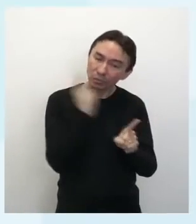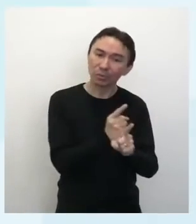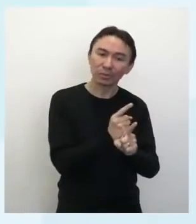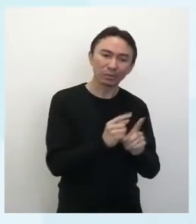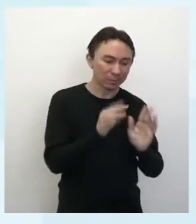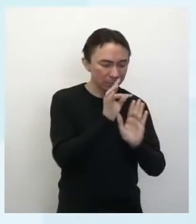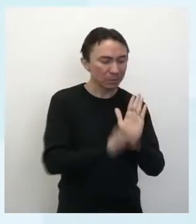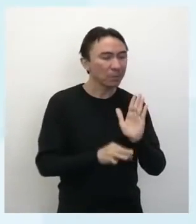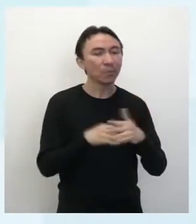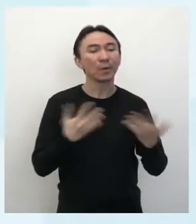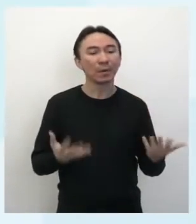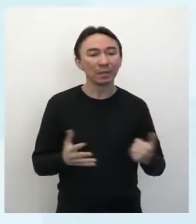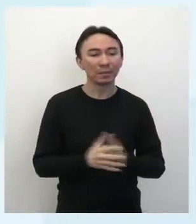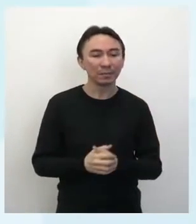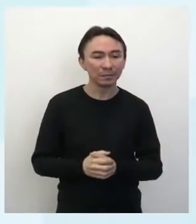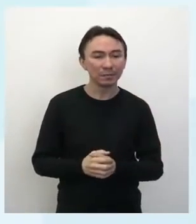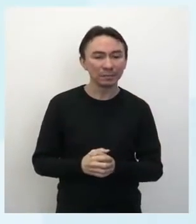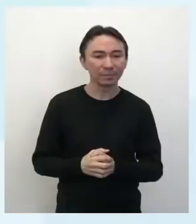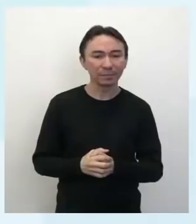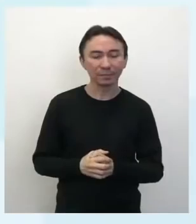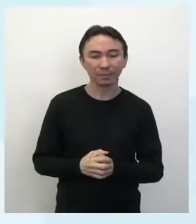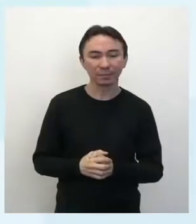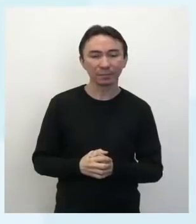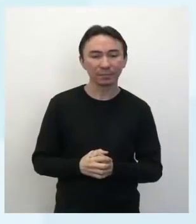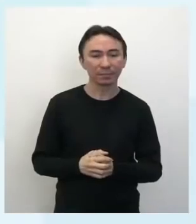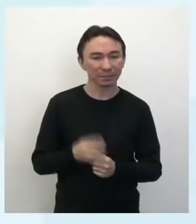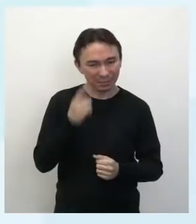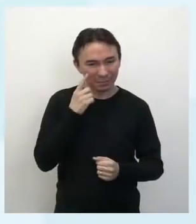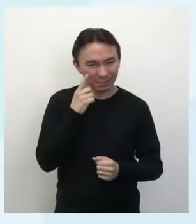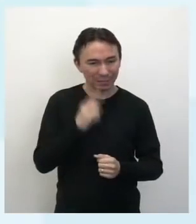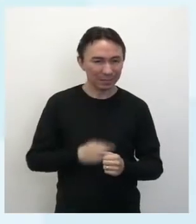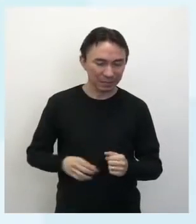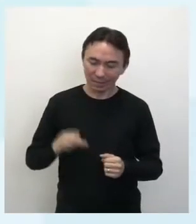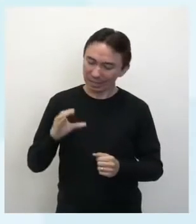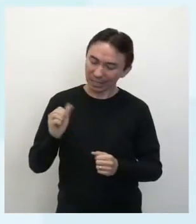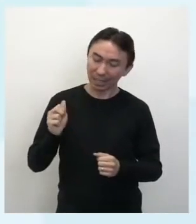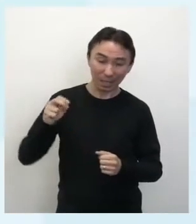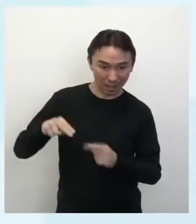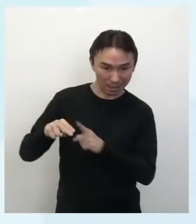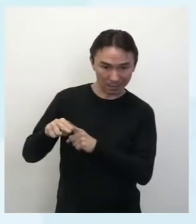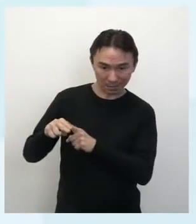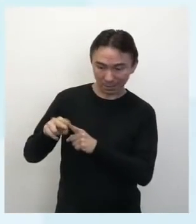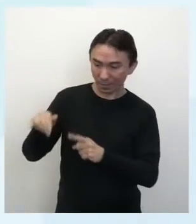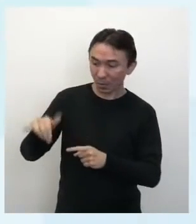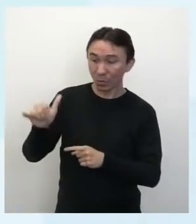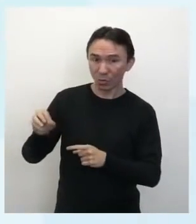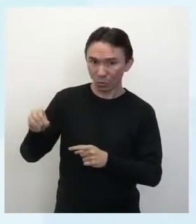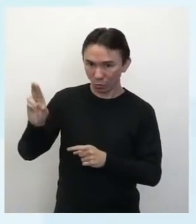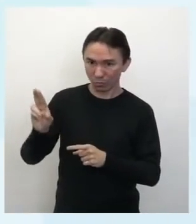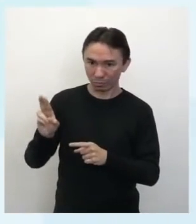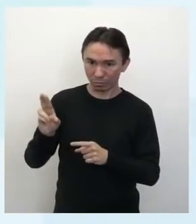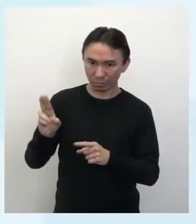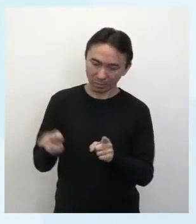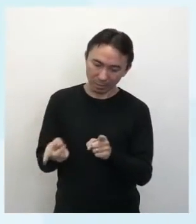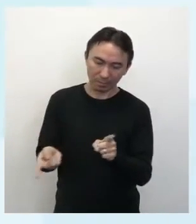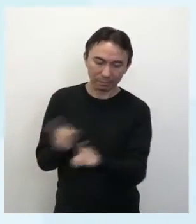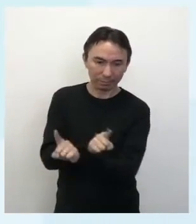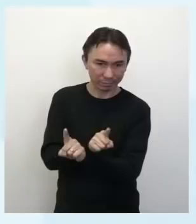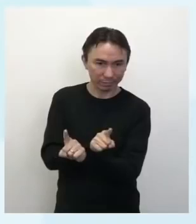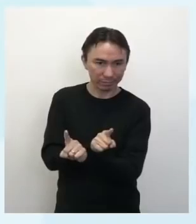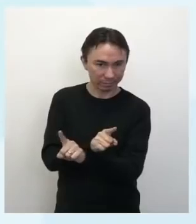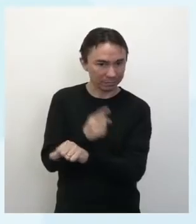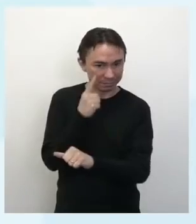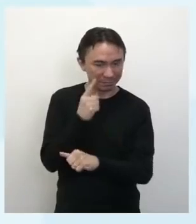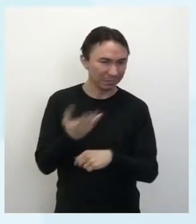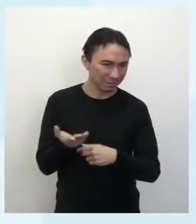gente poderia colocar can you find, né, Can João? you find? It's a question, isn't it? You find, yes, can you find? Talvez aí, dá uma olhadinha aí, ó, tá na página 87 lá do caderno